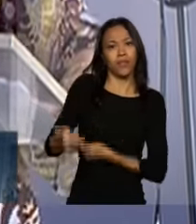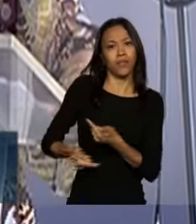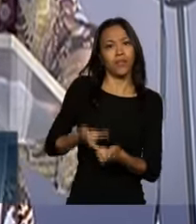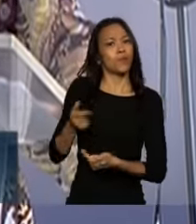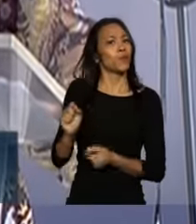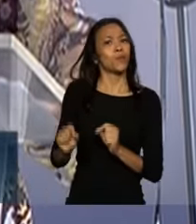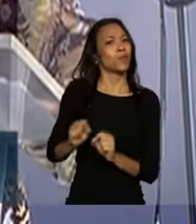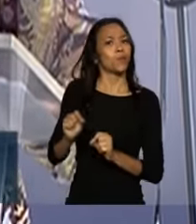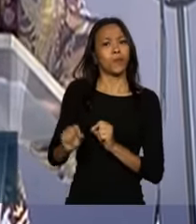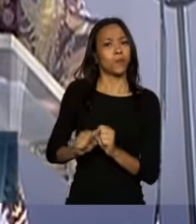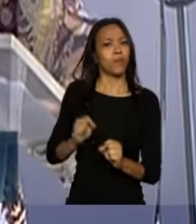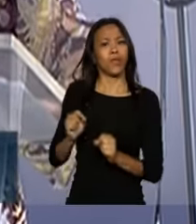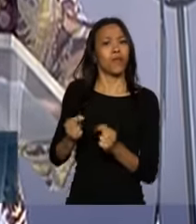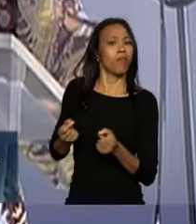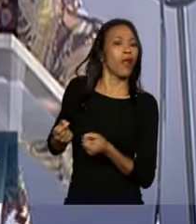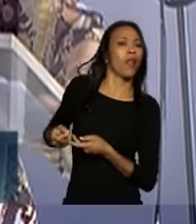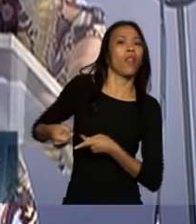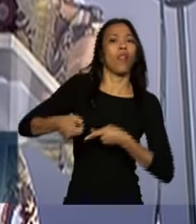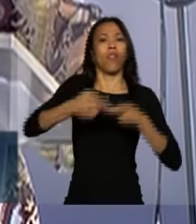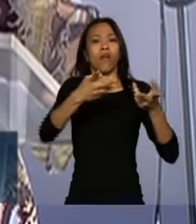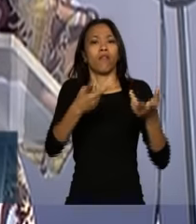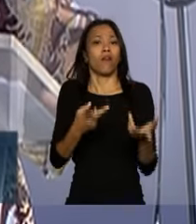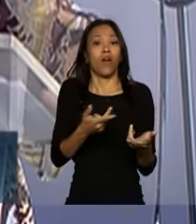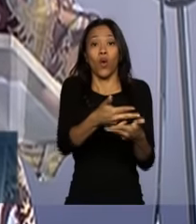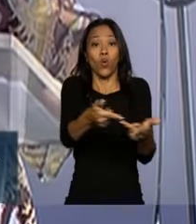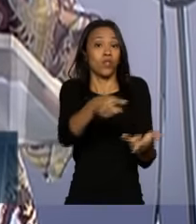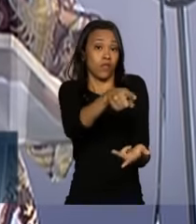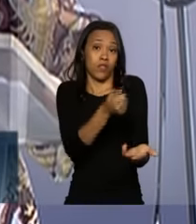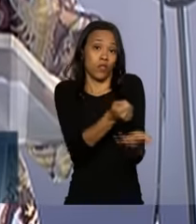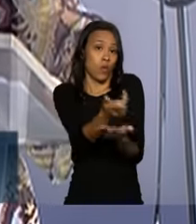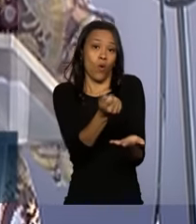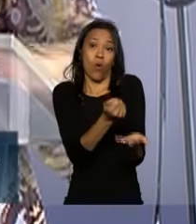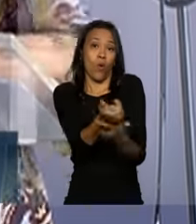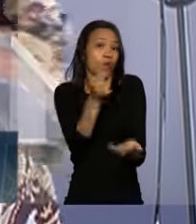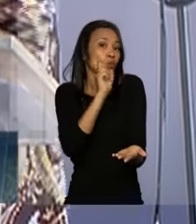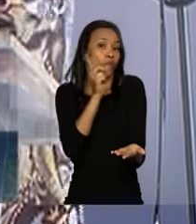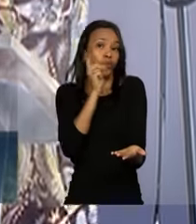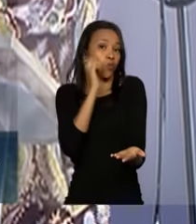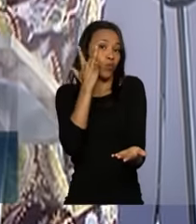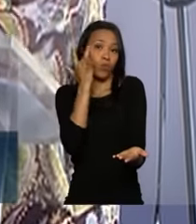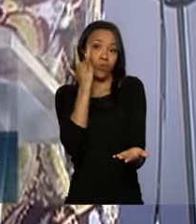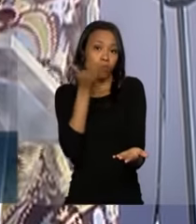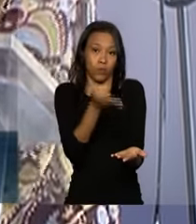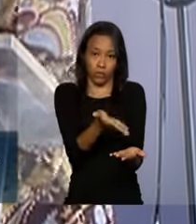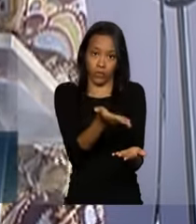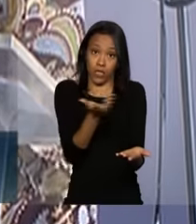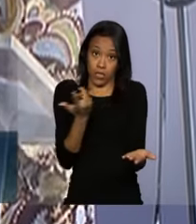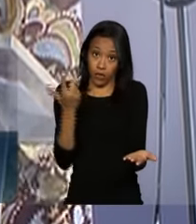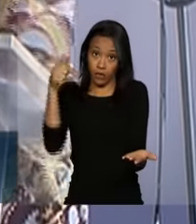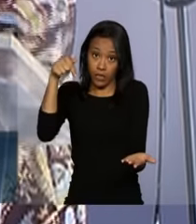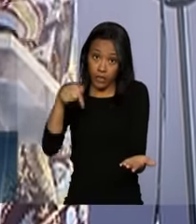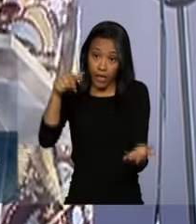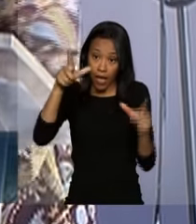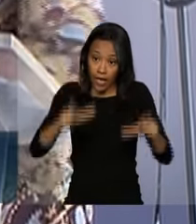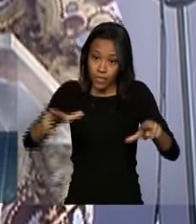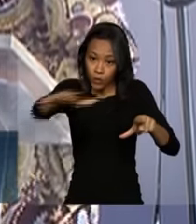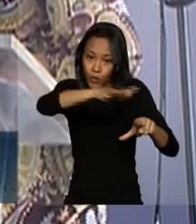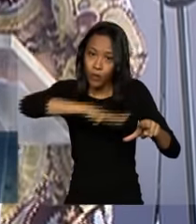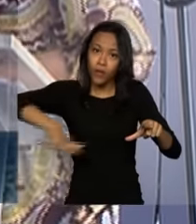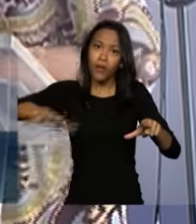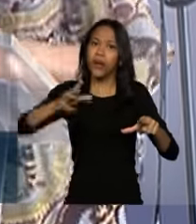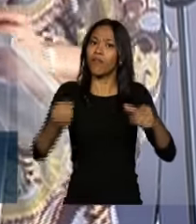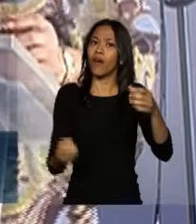trazer aquilo que vocês compram todo dia. Então, isso aqui vai virar um